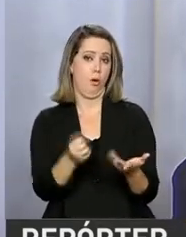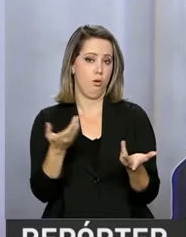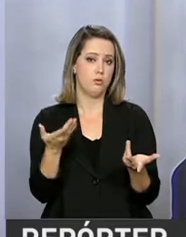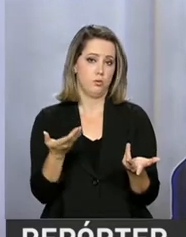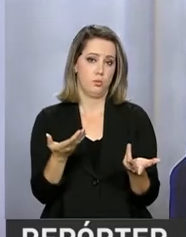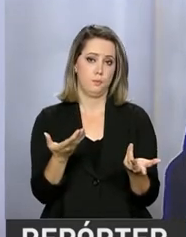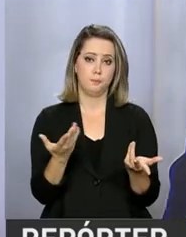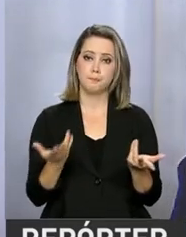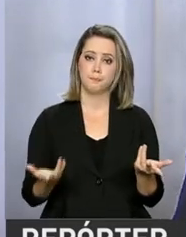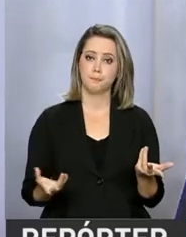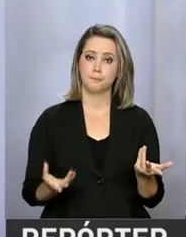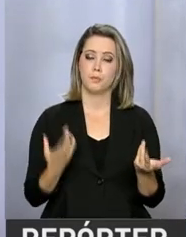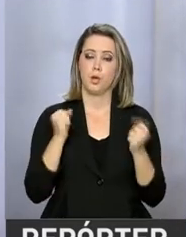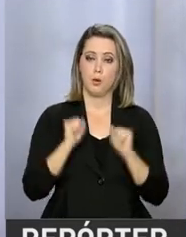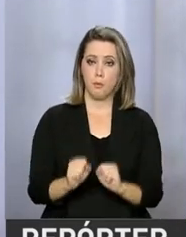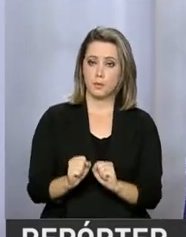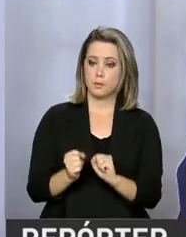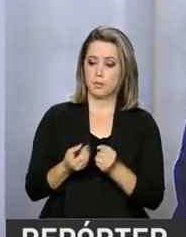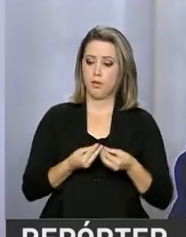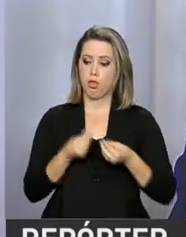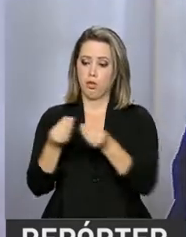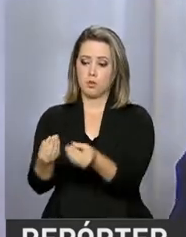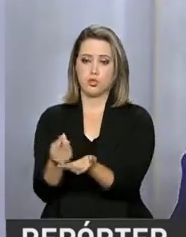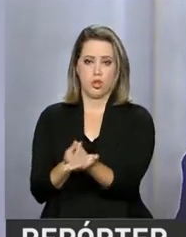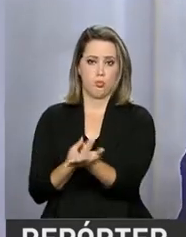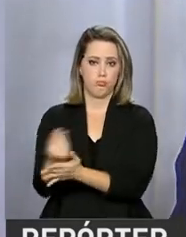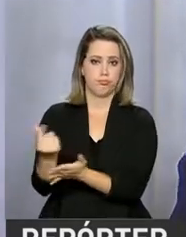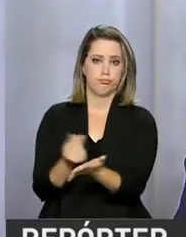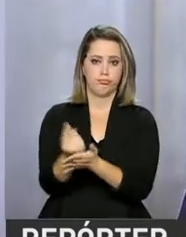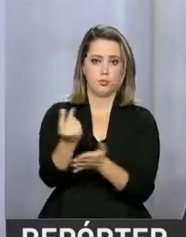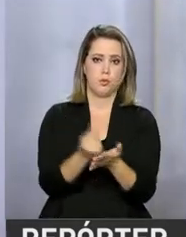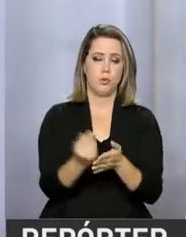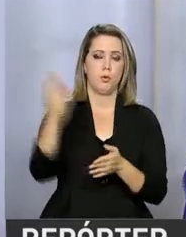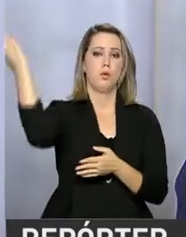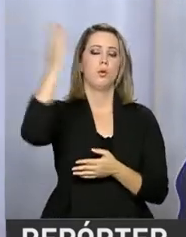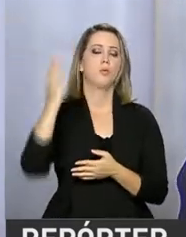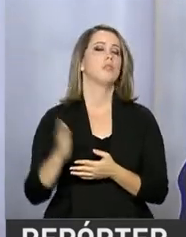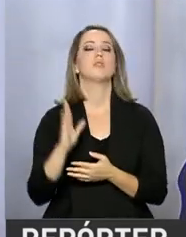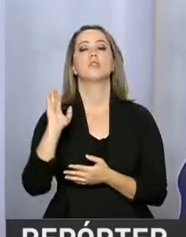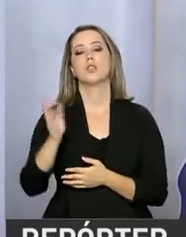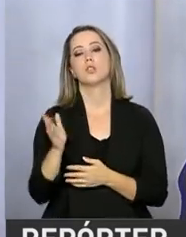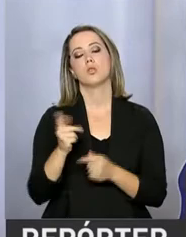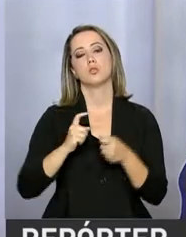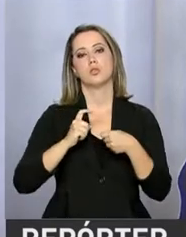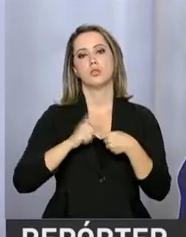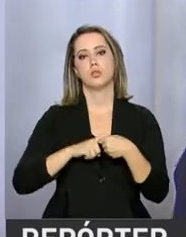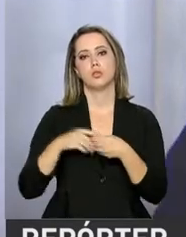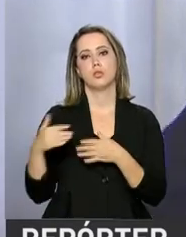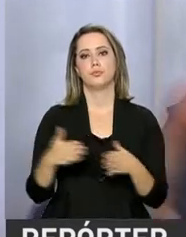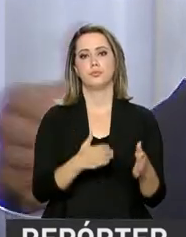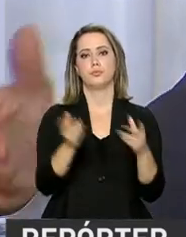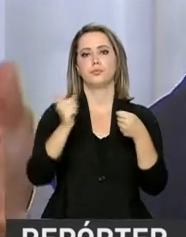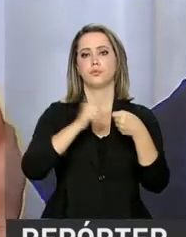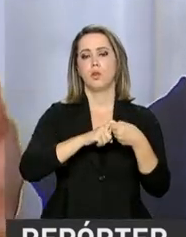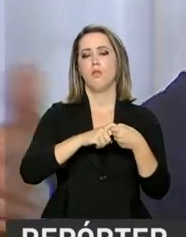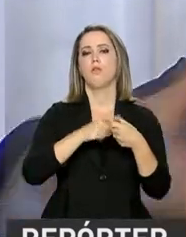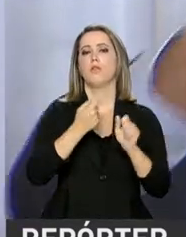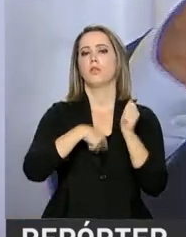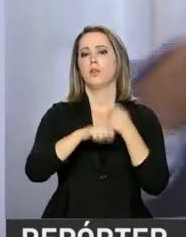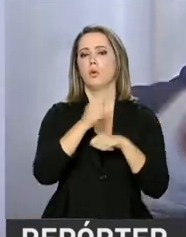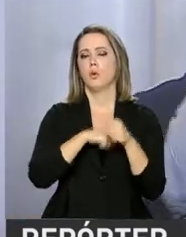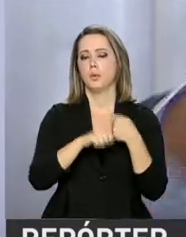e viabilizando recurso brasil está entrando não é